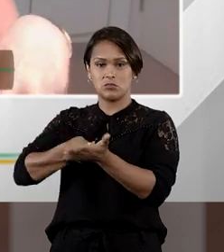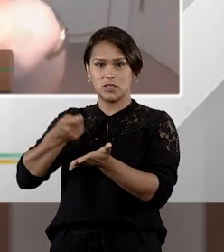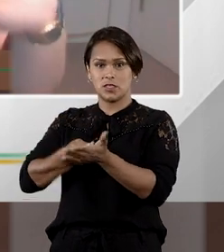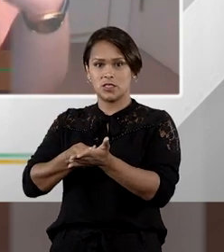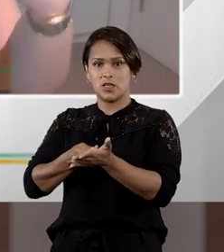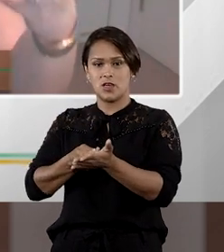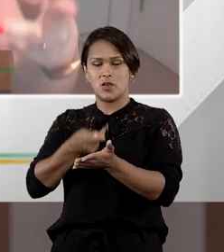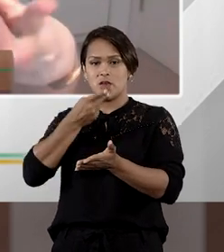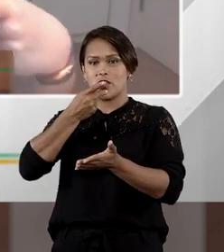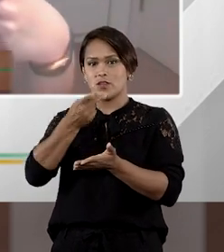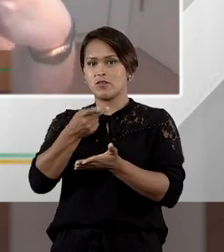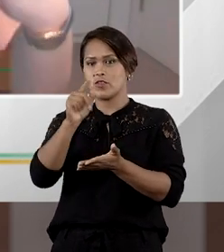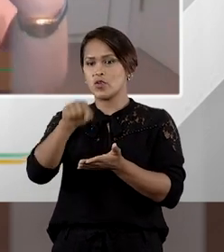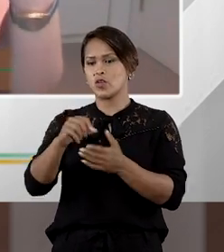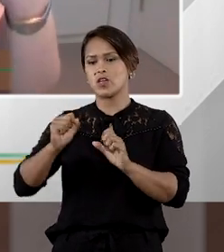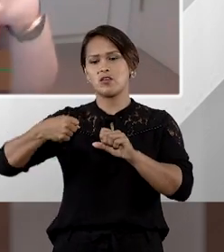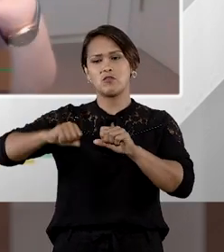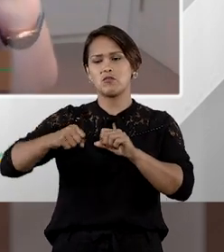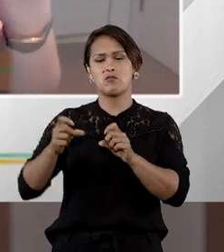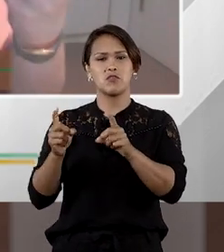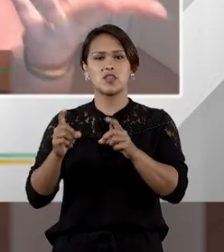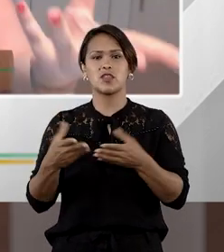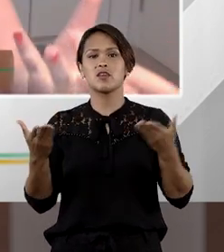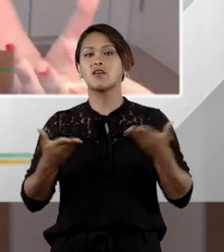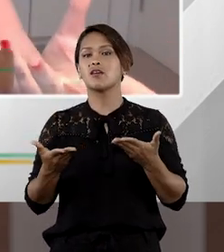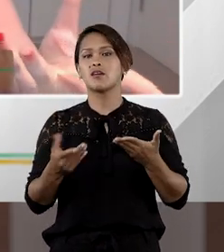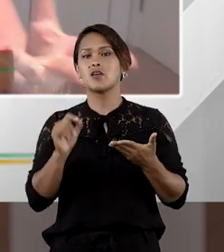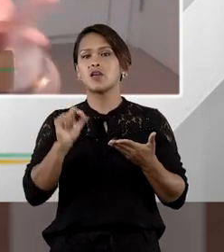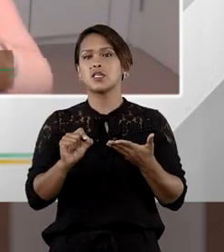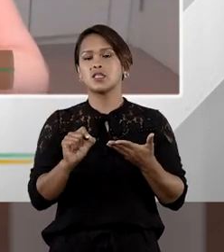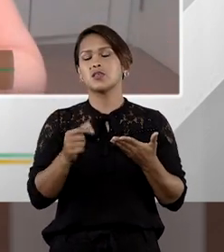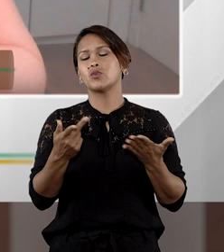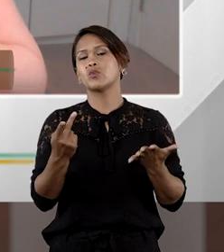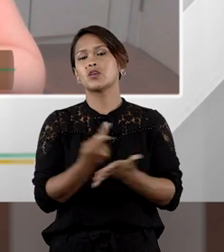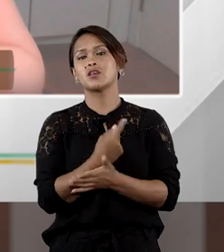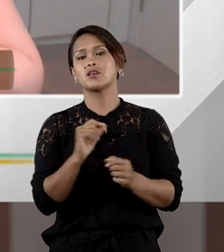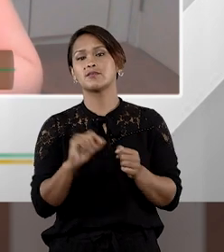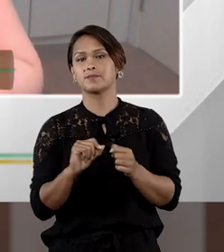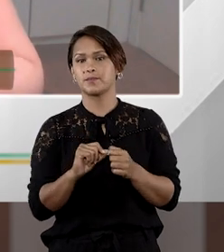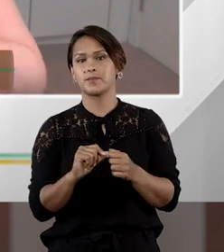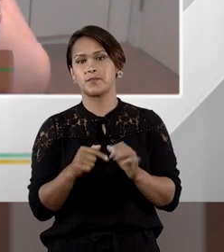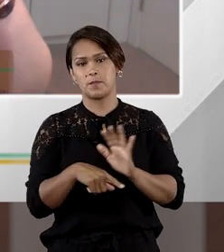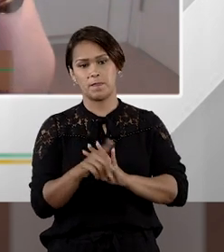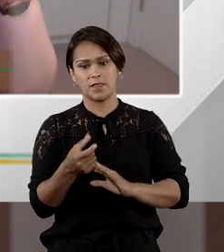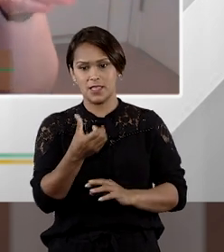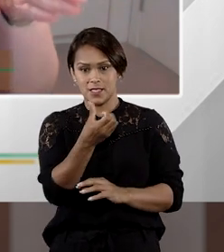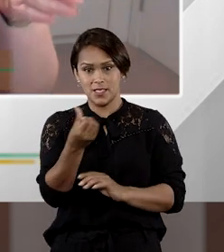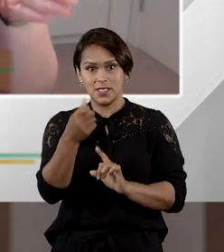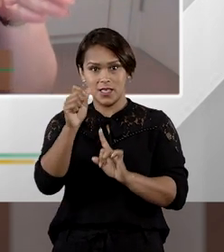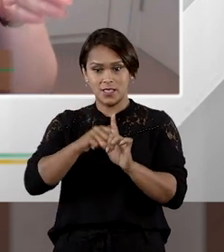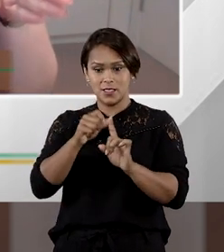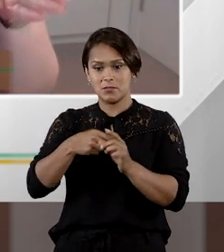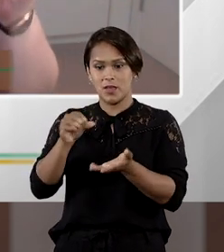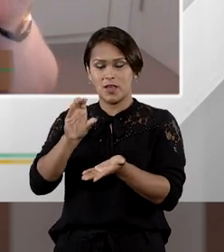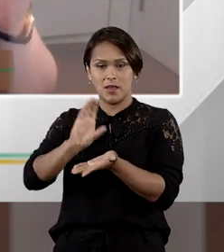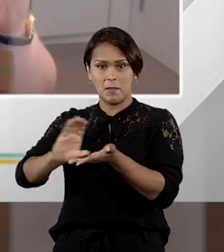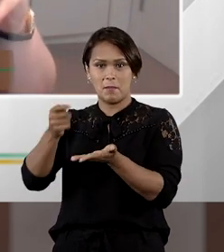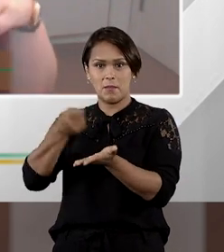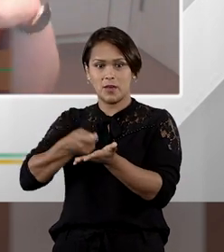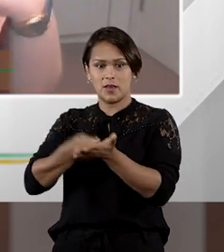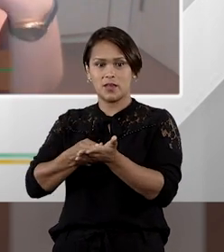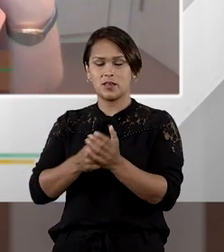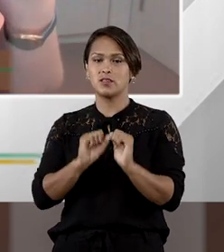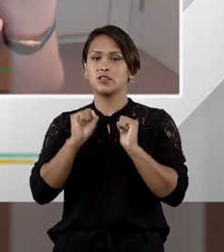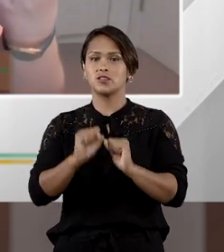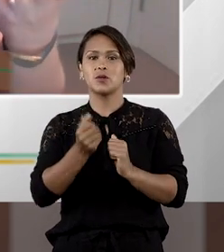ele disse que ia vender a moto, não vendeu, e agora? Fala, puxa, né? Se ele está devendo 6 meses dessa pensão, só